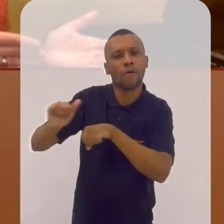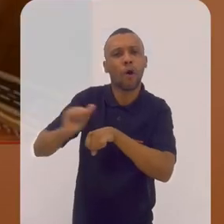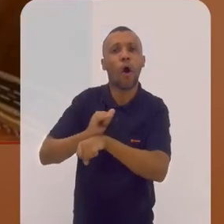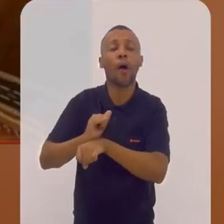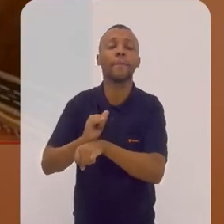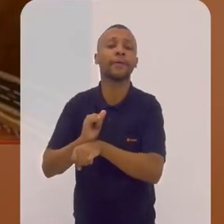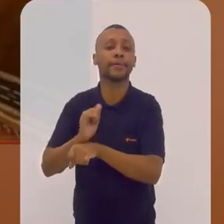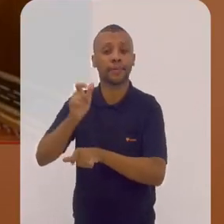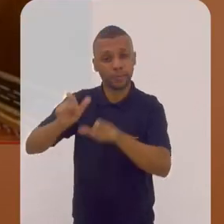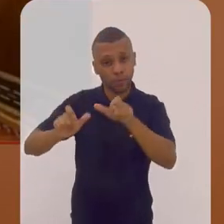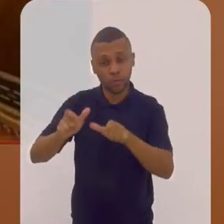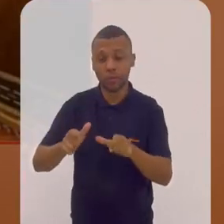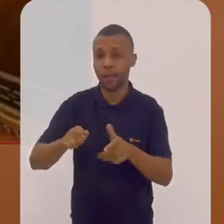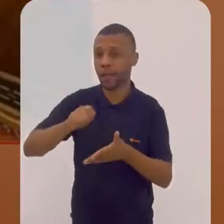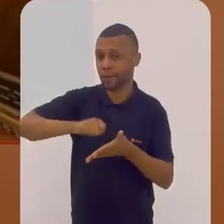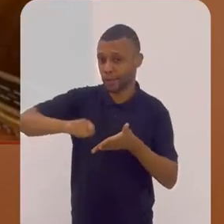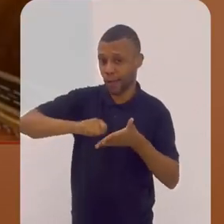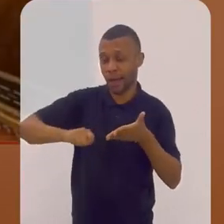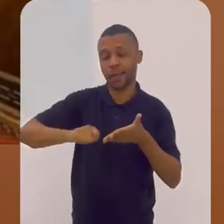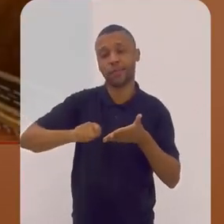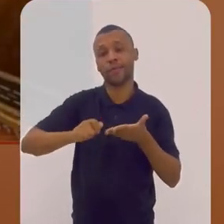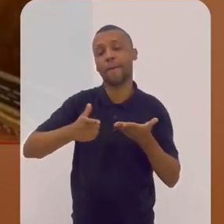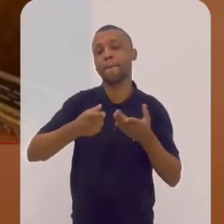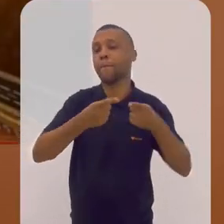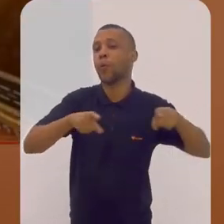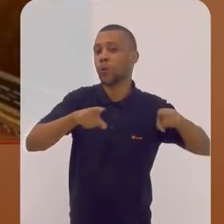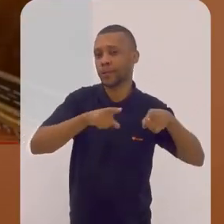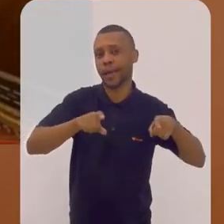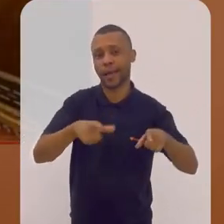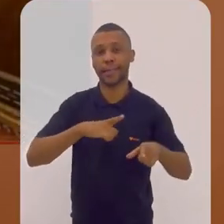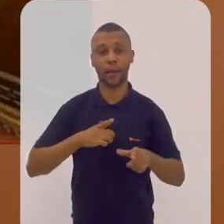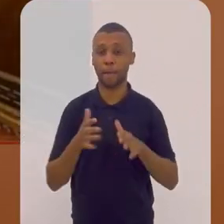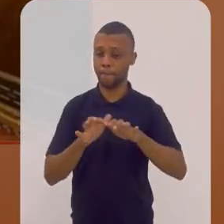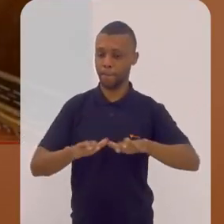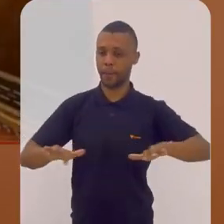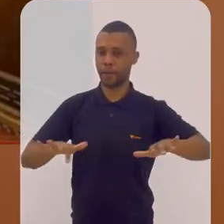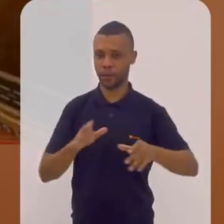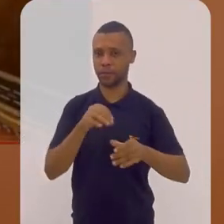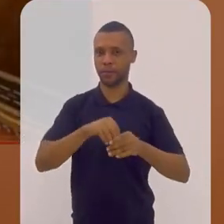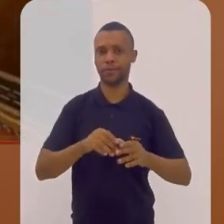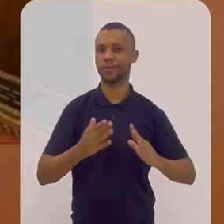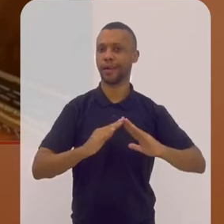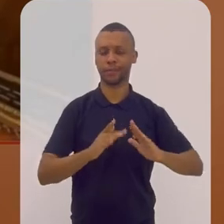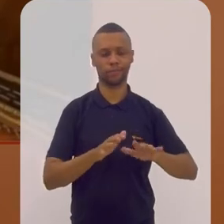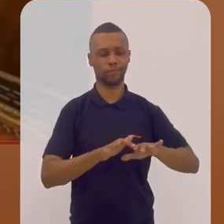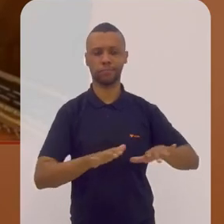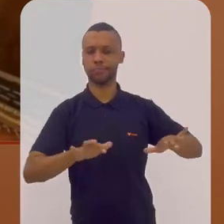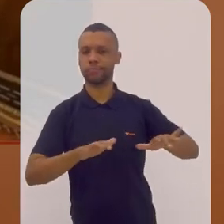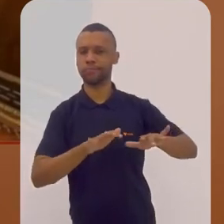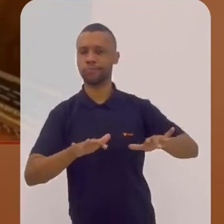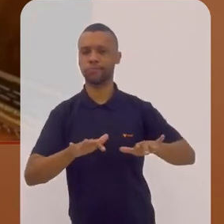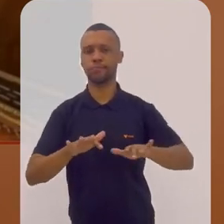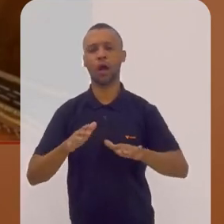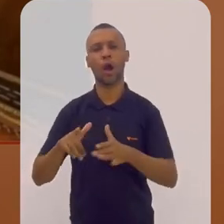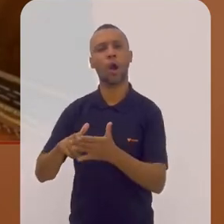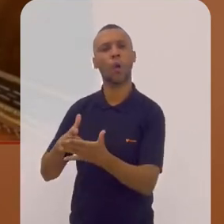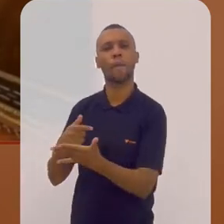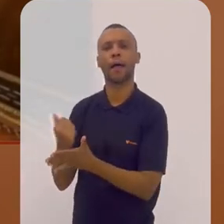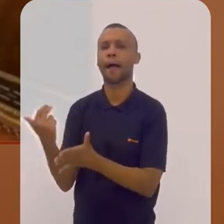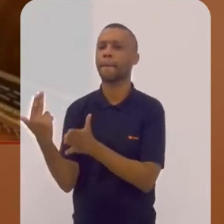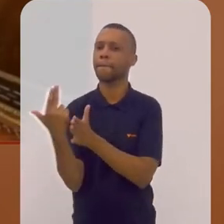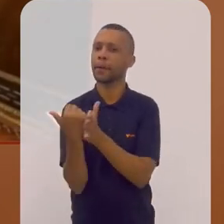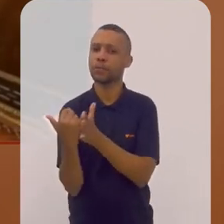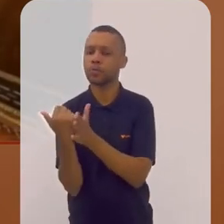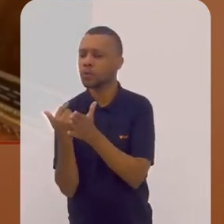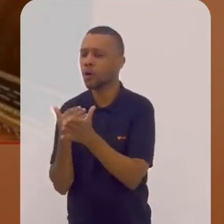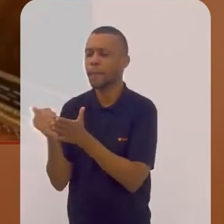antes daquilo era ter um piano em casa, comprar a partitura e tocar. Quando começa a ter a reprodução de música